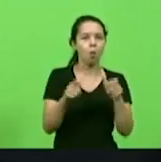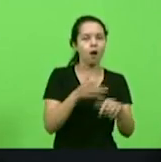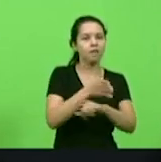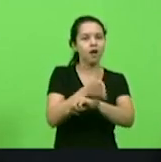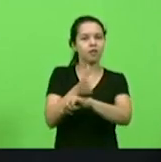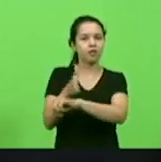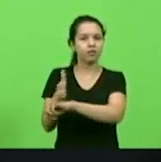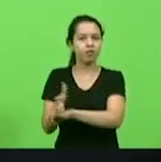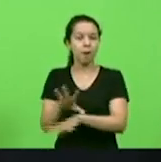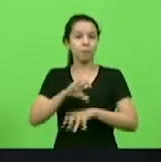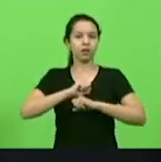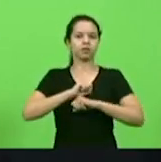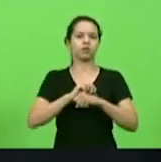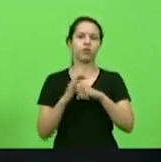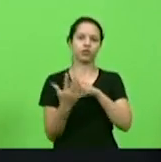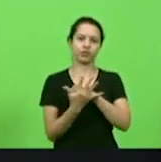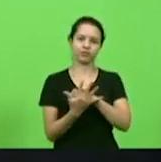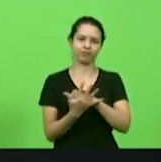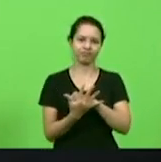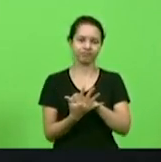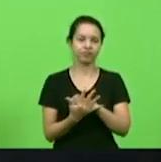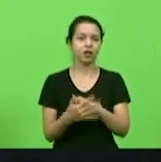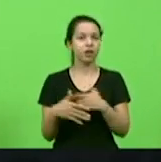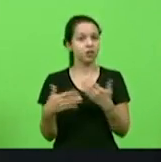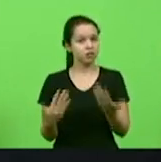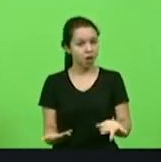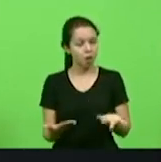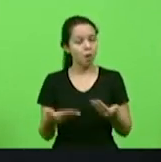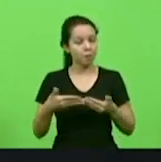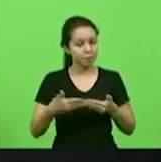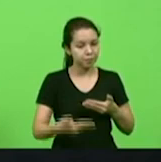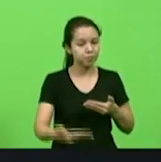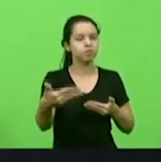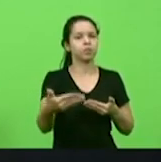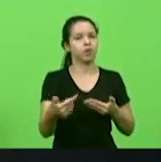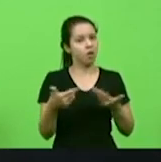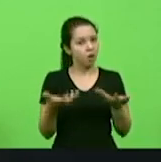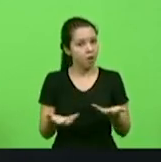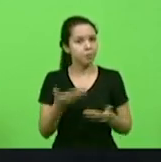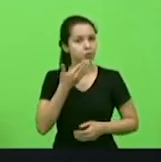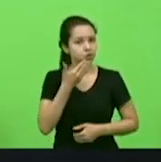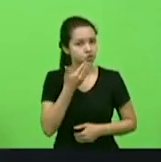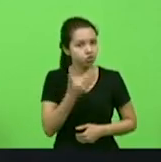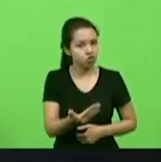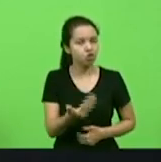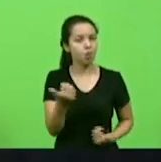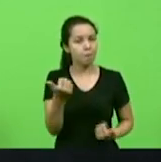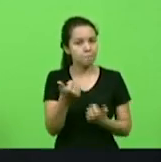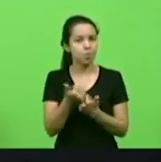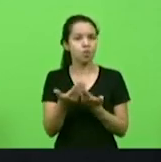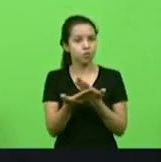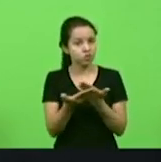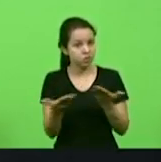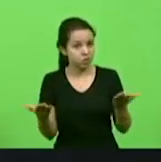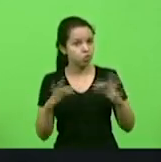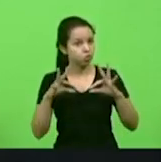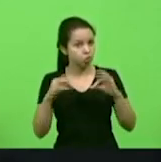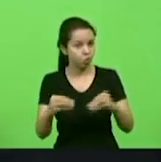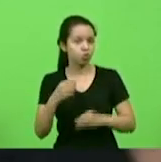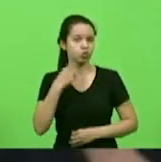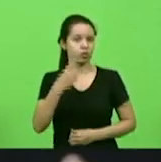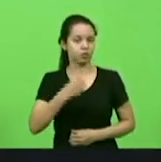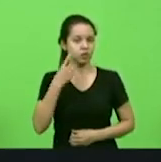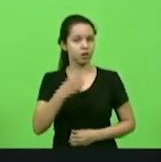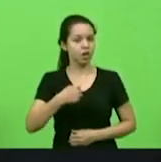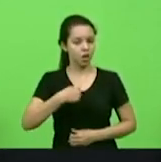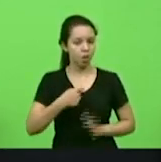é contaminada. Então, a partir desse momento, eu quero pedir o apoio a todos os deputados. Eu